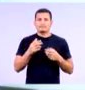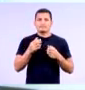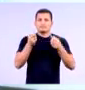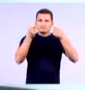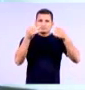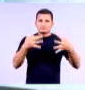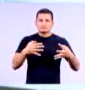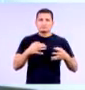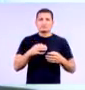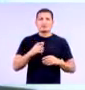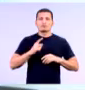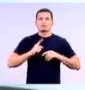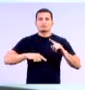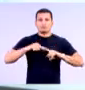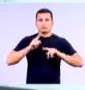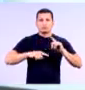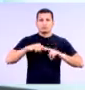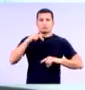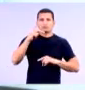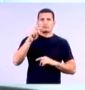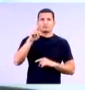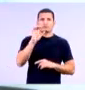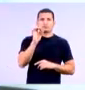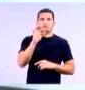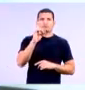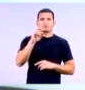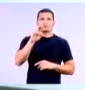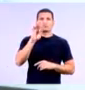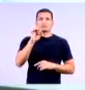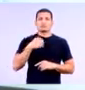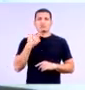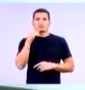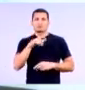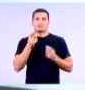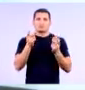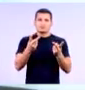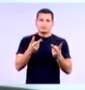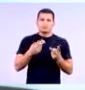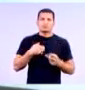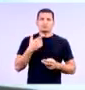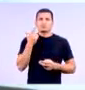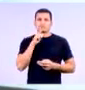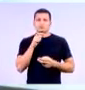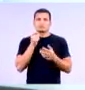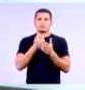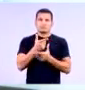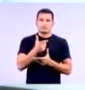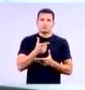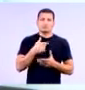um produto. O que eu consigo fazer com o produto? Com o produto eu consigo vender, consigo comprar.